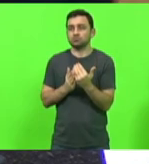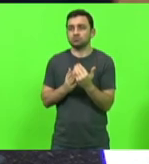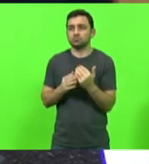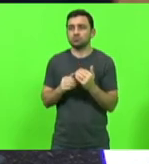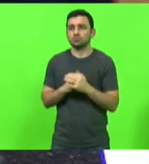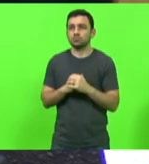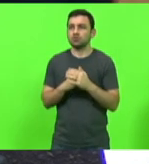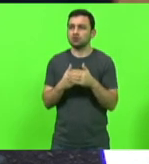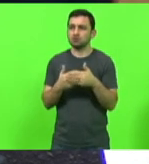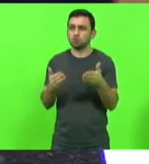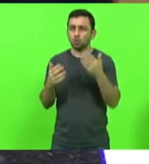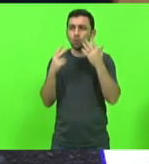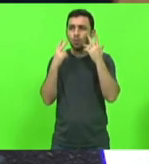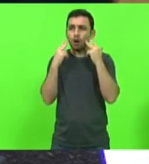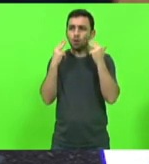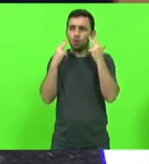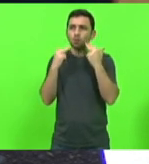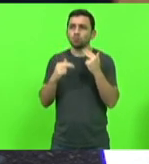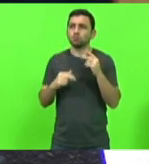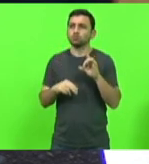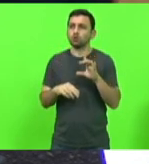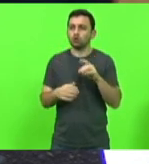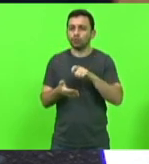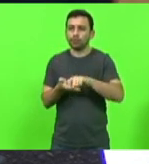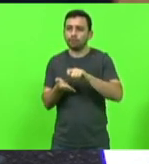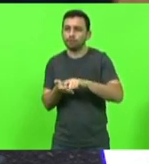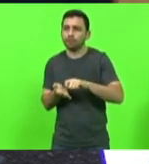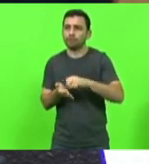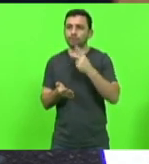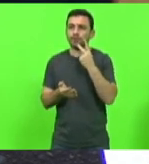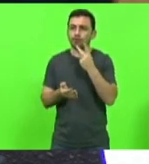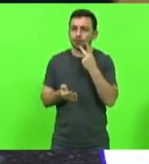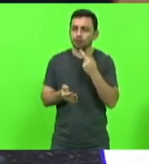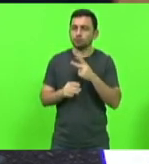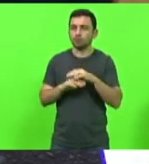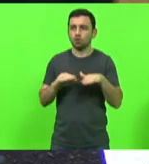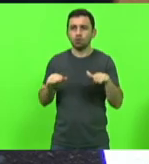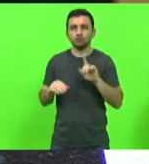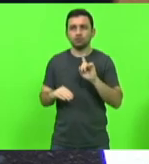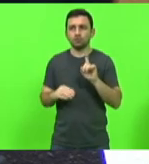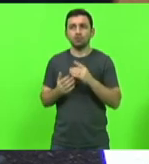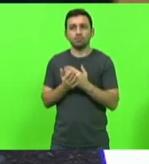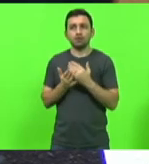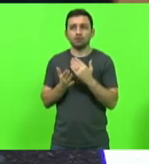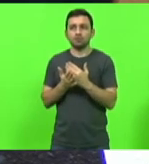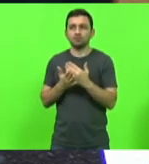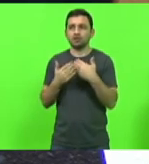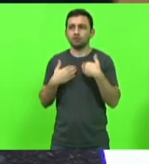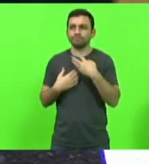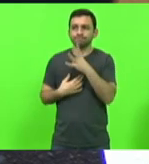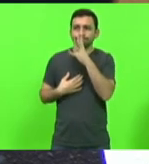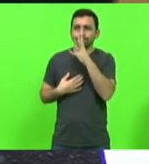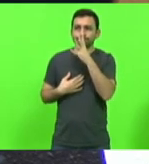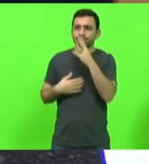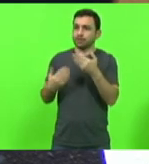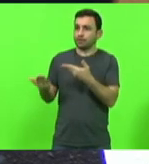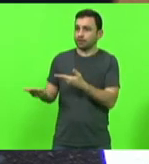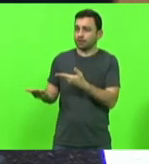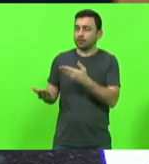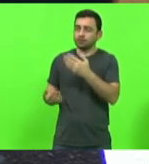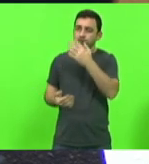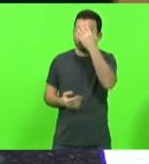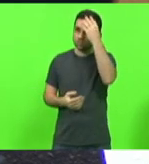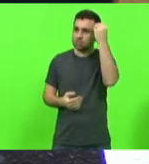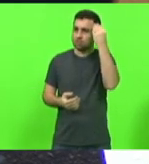comum, de apenas escrever e falar. E aqui eu tenho uma admiração profunda pela deputada Luciane Carminati,